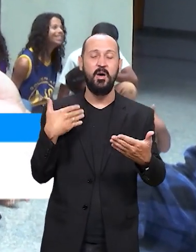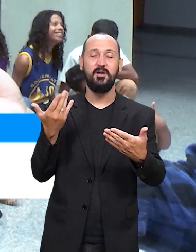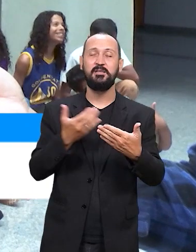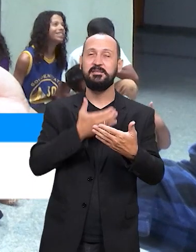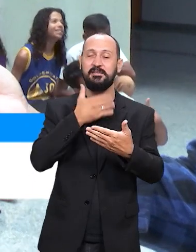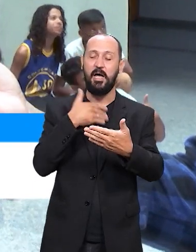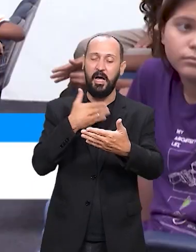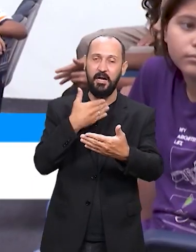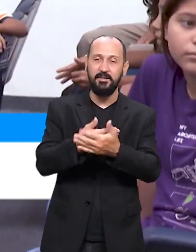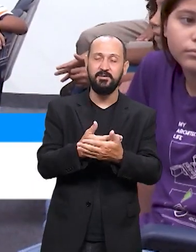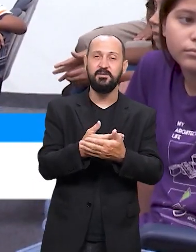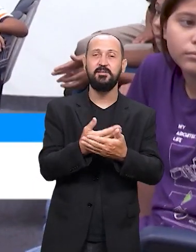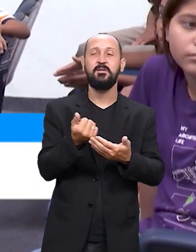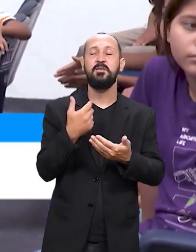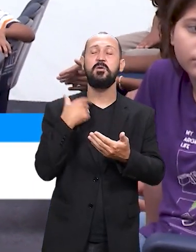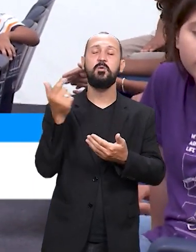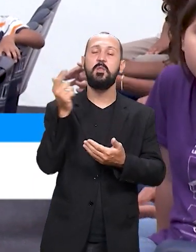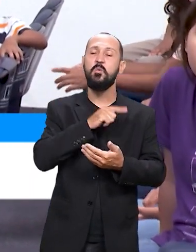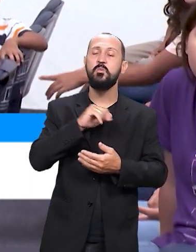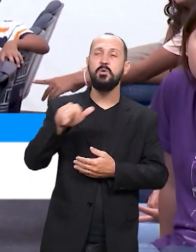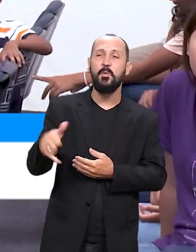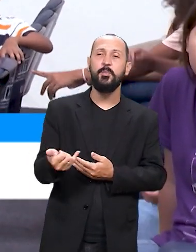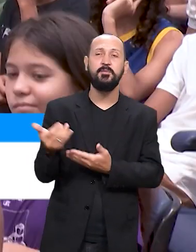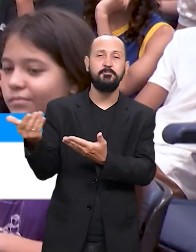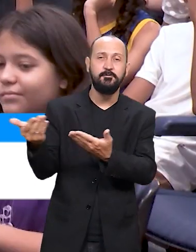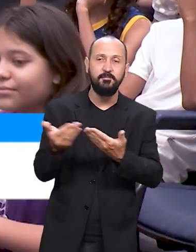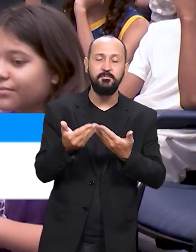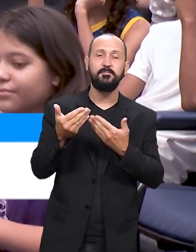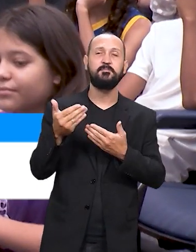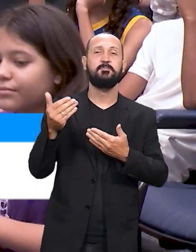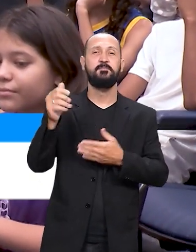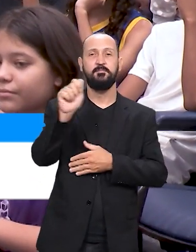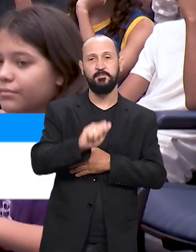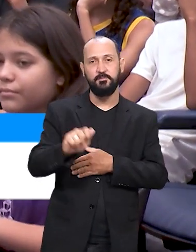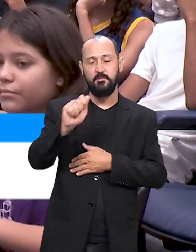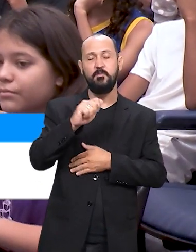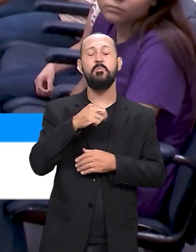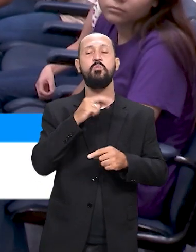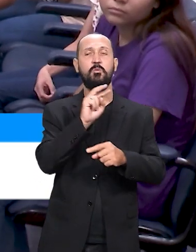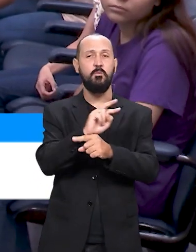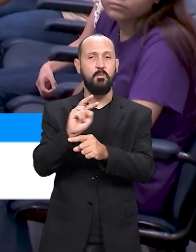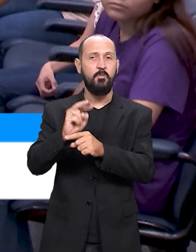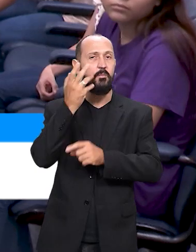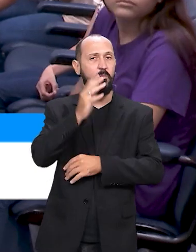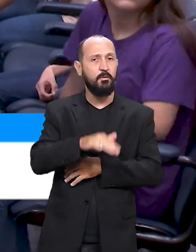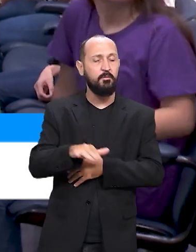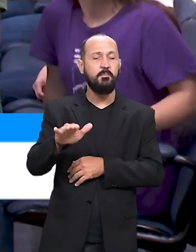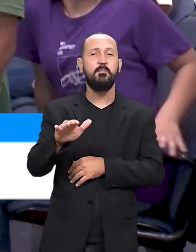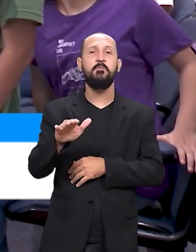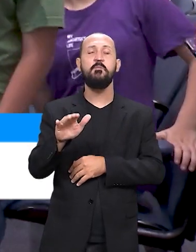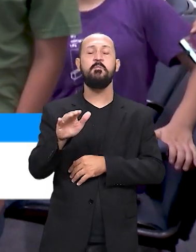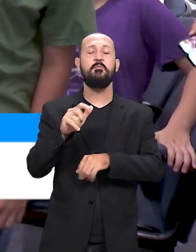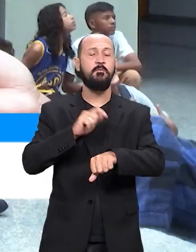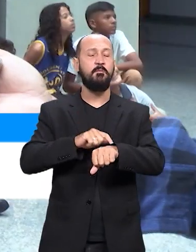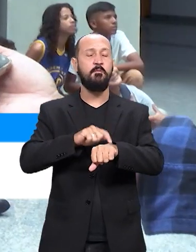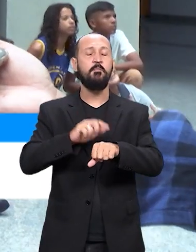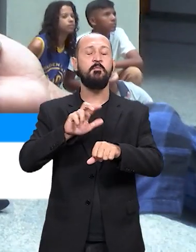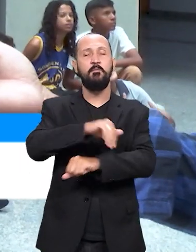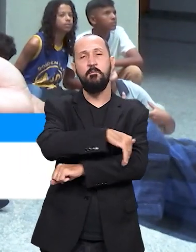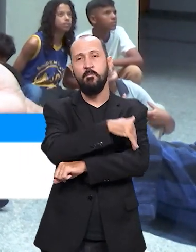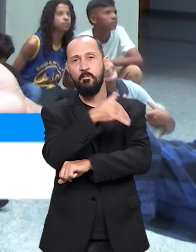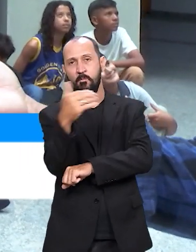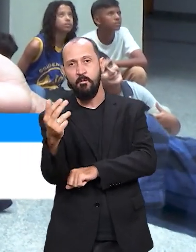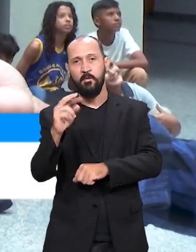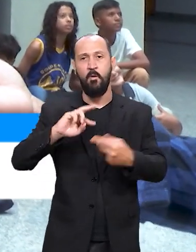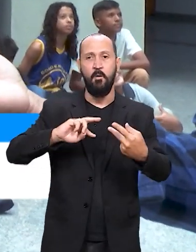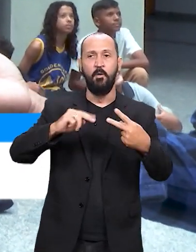de ano chegando, né, eu tendo a oportunidade aqui de receber essa associação que cuida de crianças no turno, no